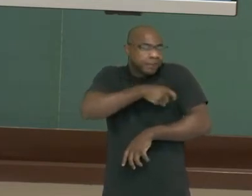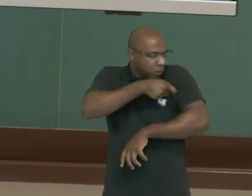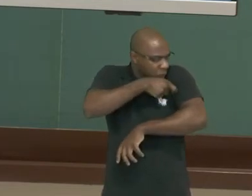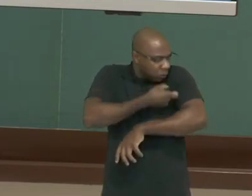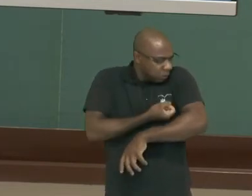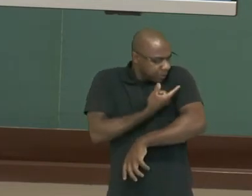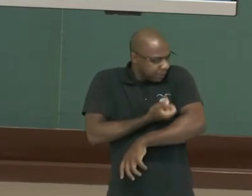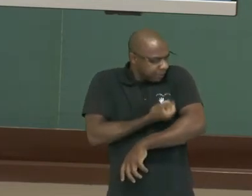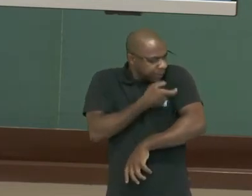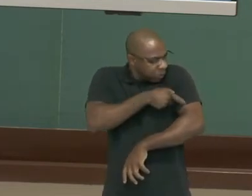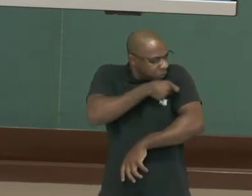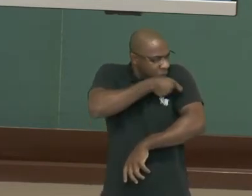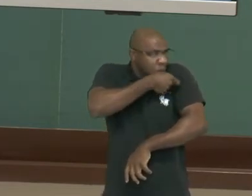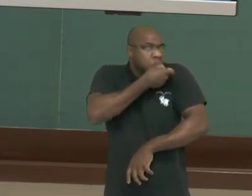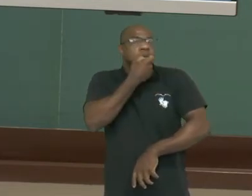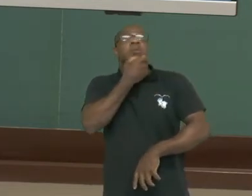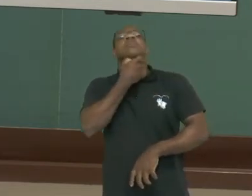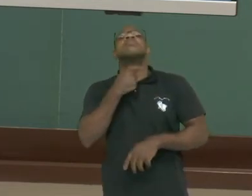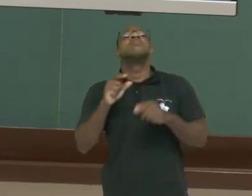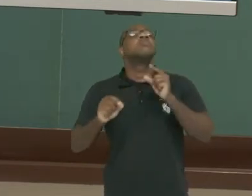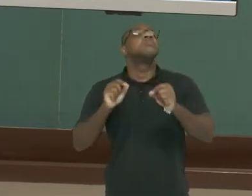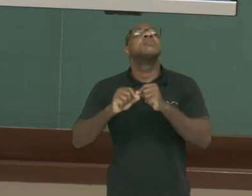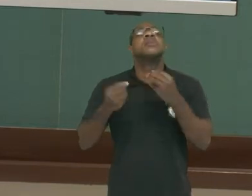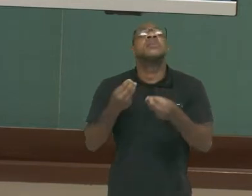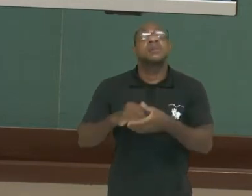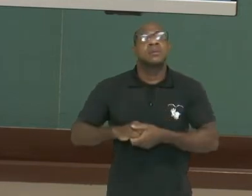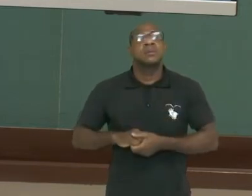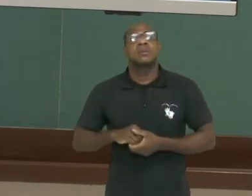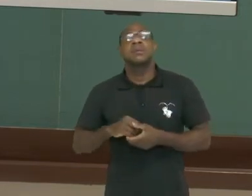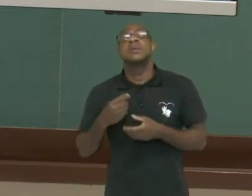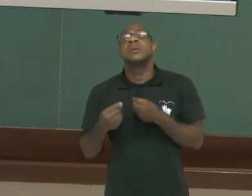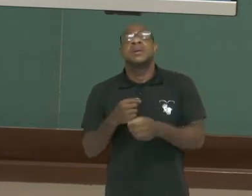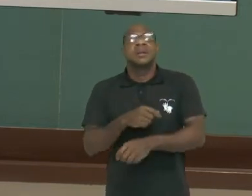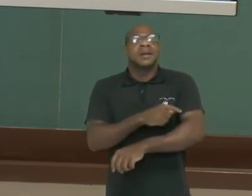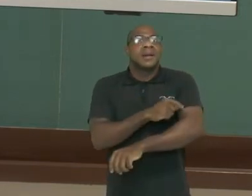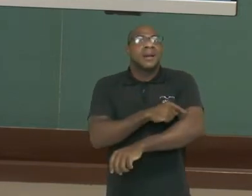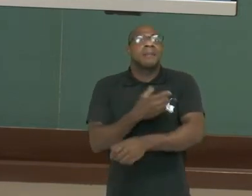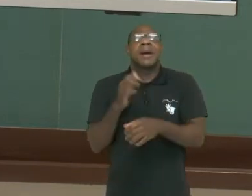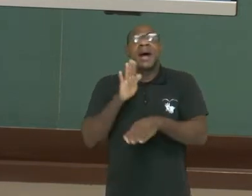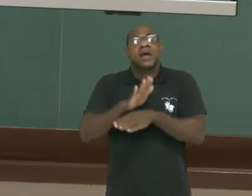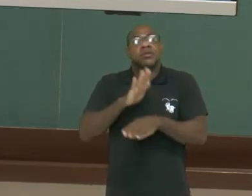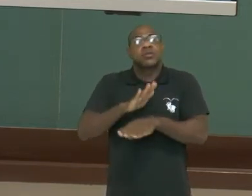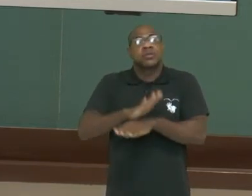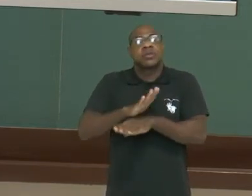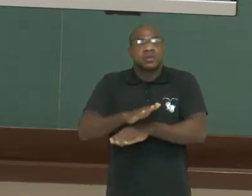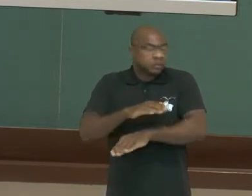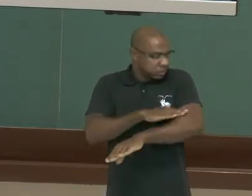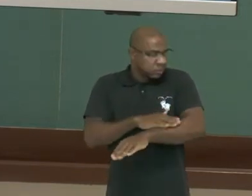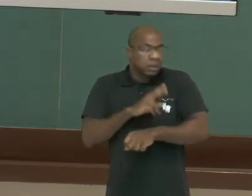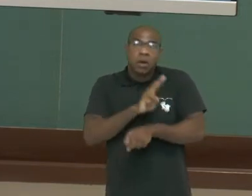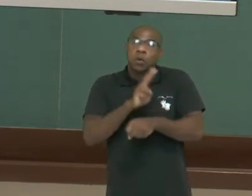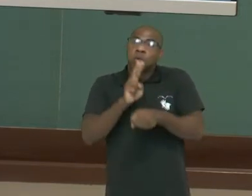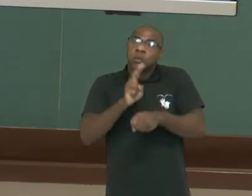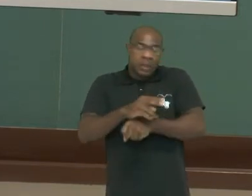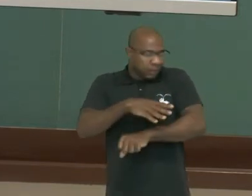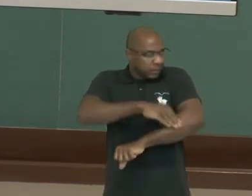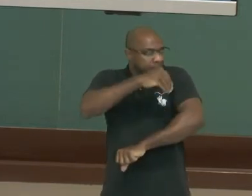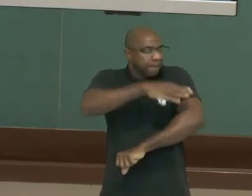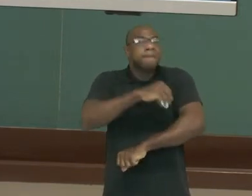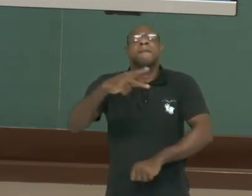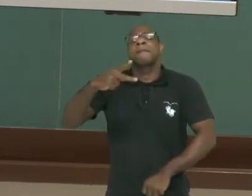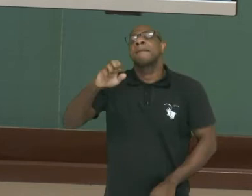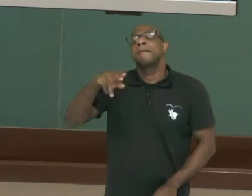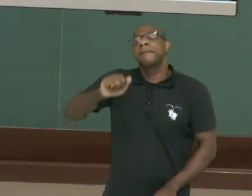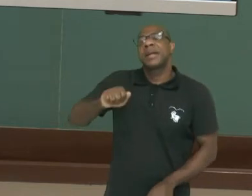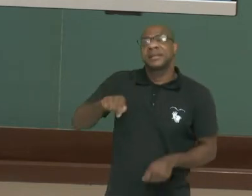secretada aqui nessa glândula para então tornar as penas, ajudar na impermeabilização das penas.